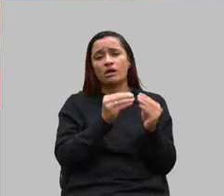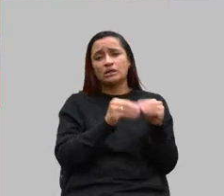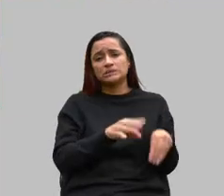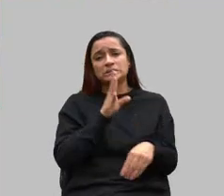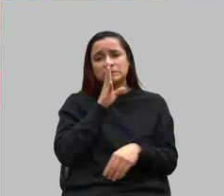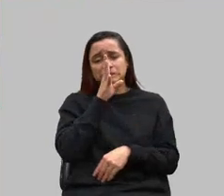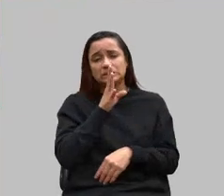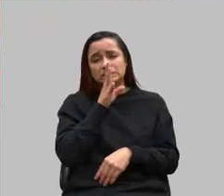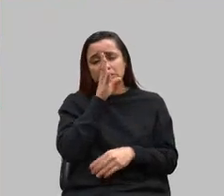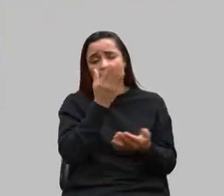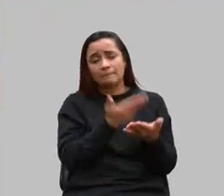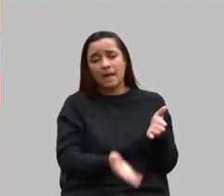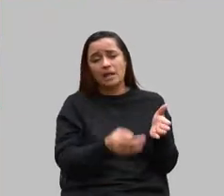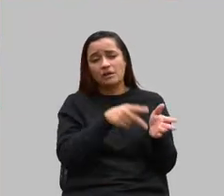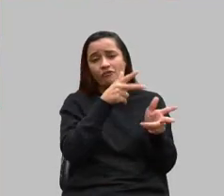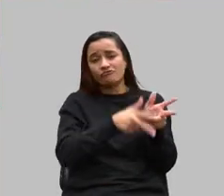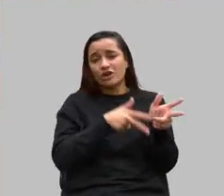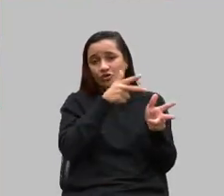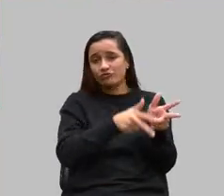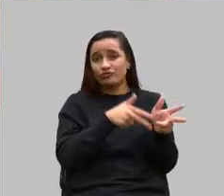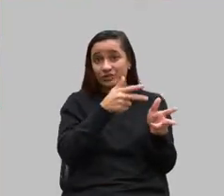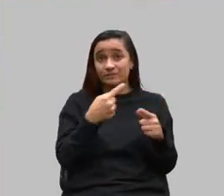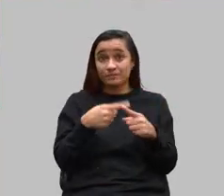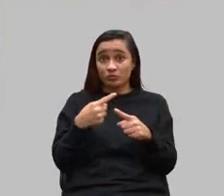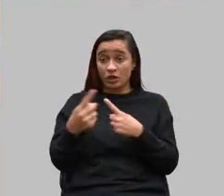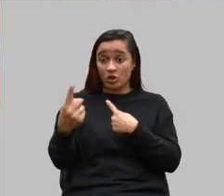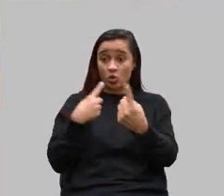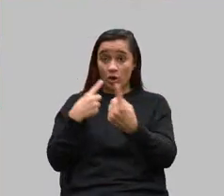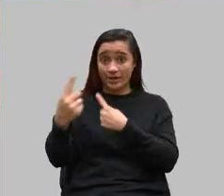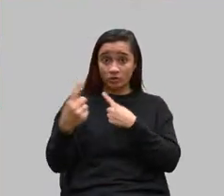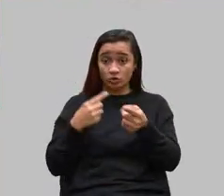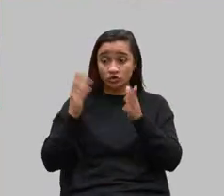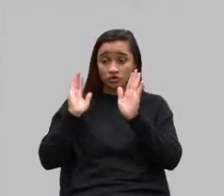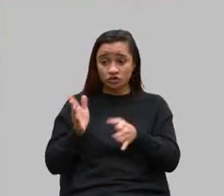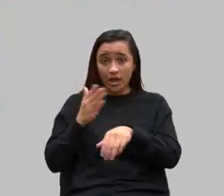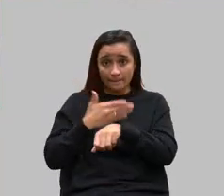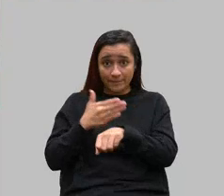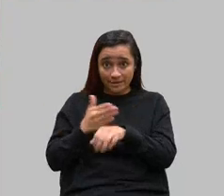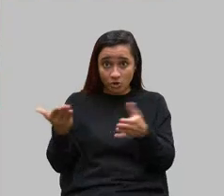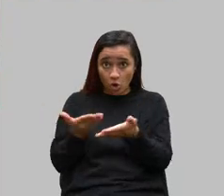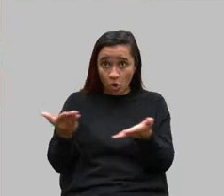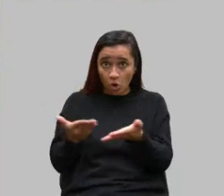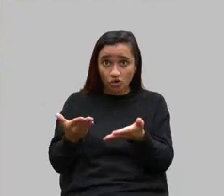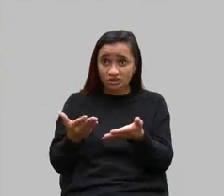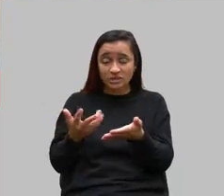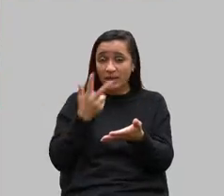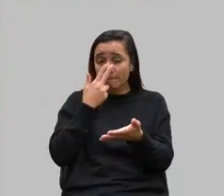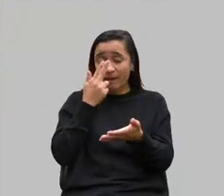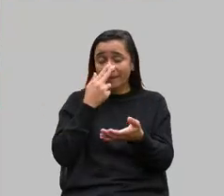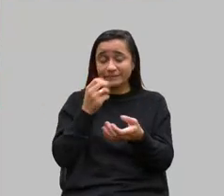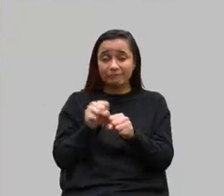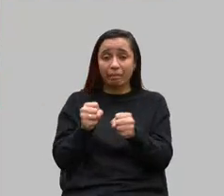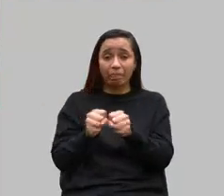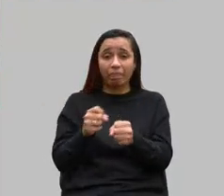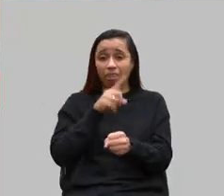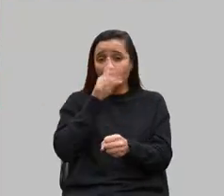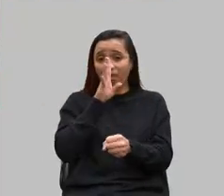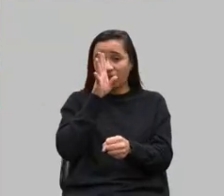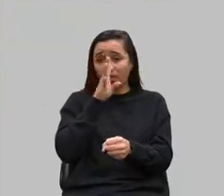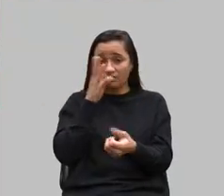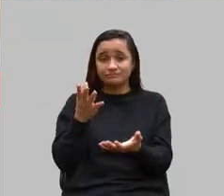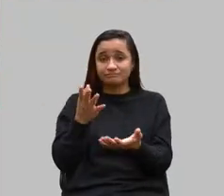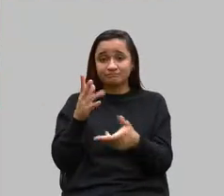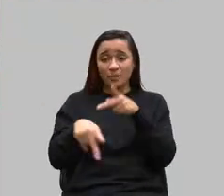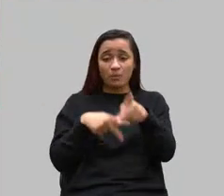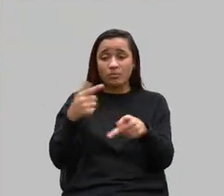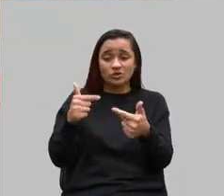porque corredor Como estão implantados hoje no Brasil eles alaram a população ninguém ninguém tem